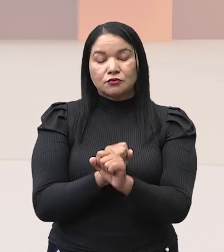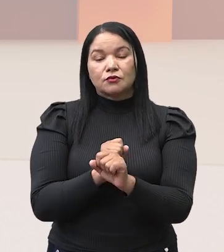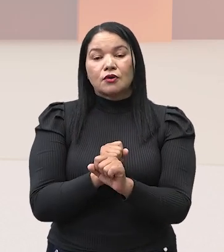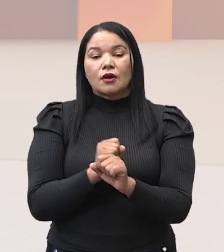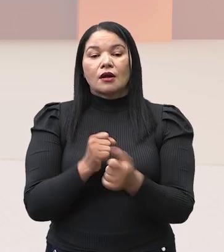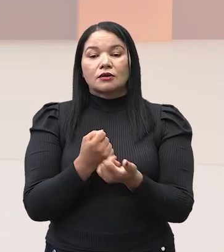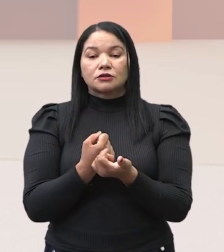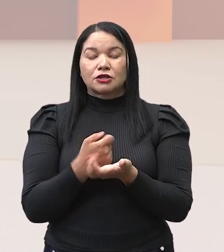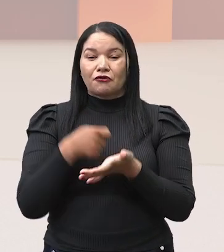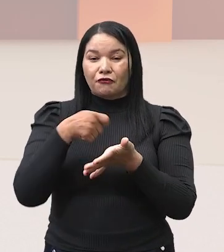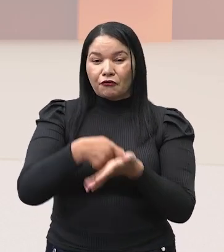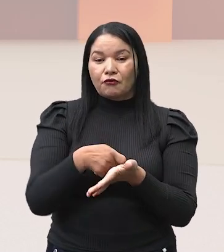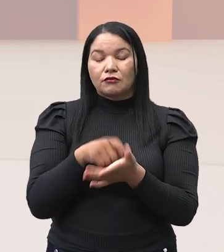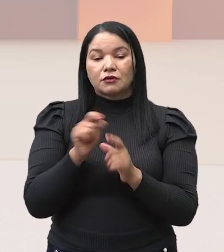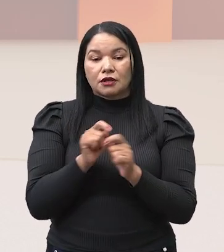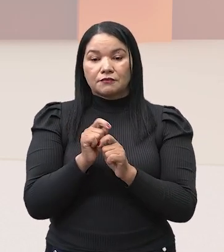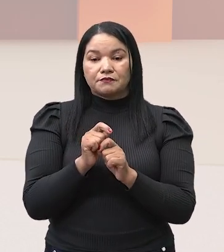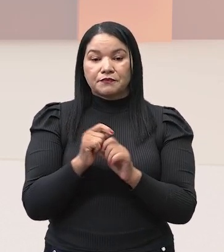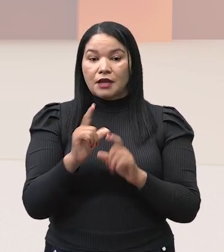quilombos,